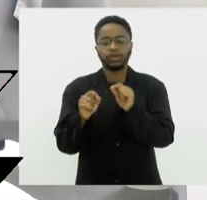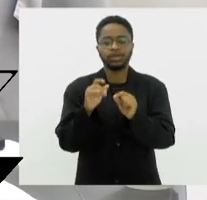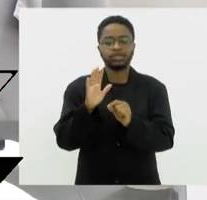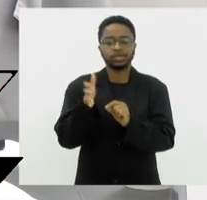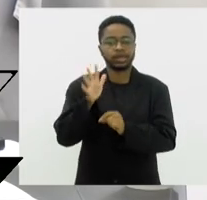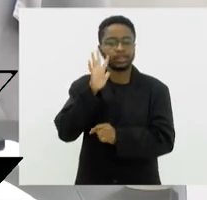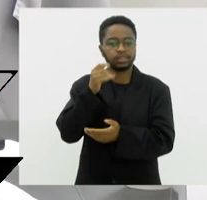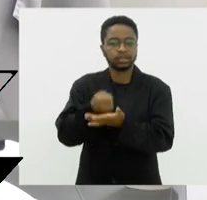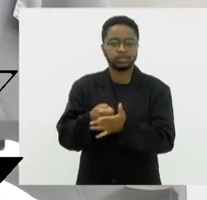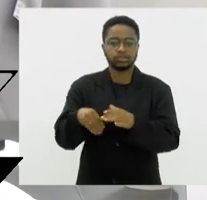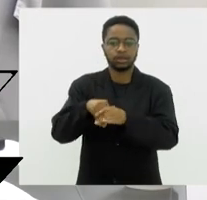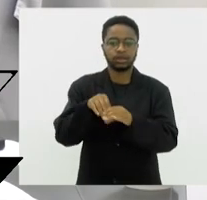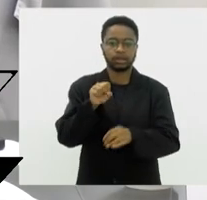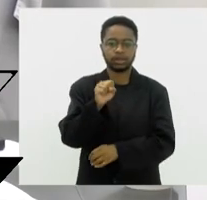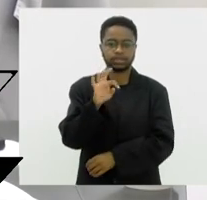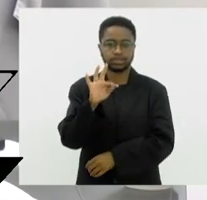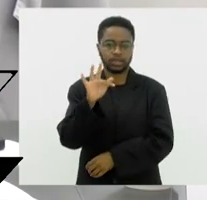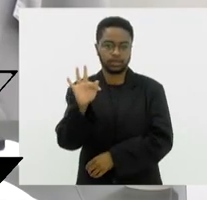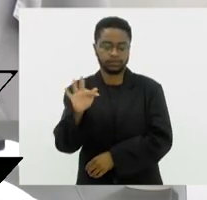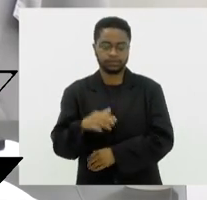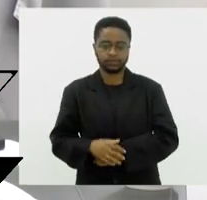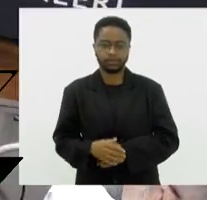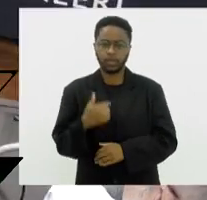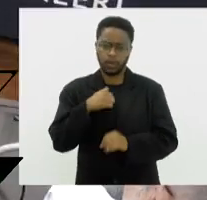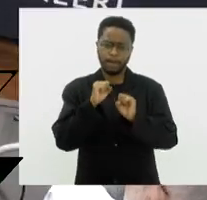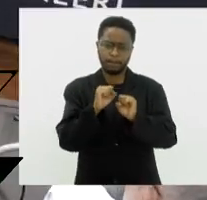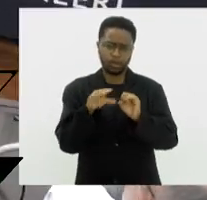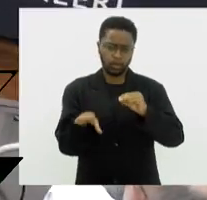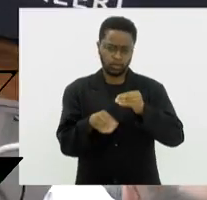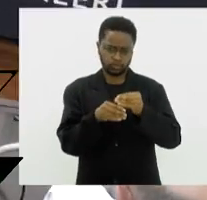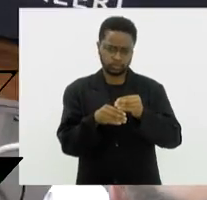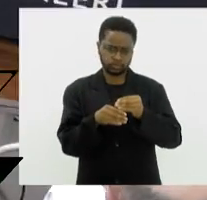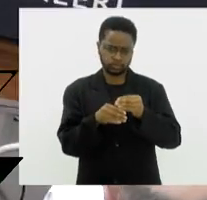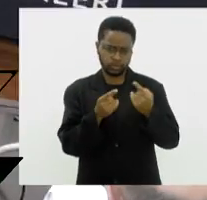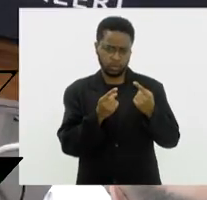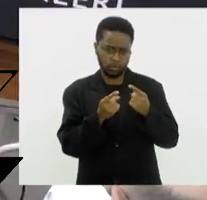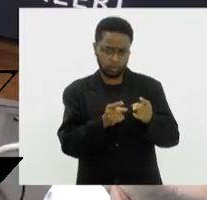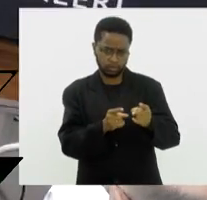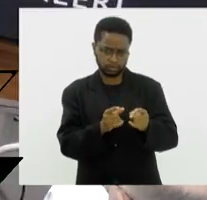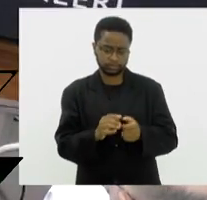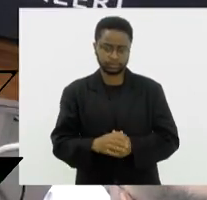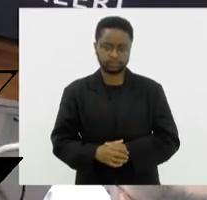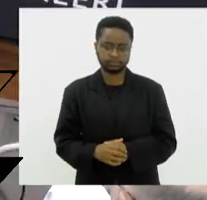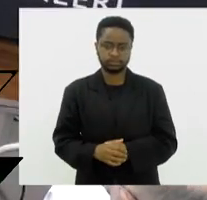Federal. Deputado. Deputado Luiz Paulo. Posso fazer um pequeno lógico contraditório?